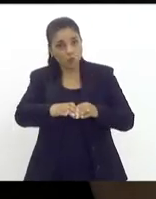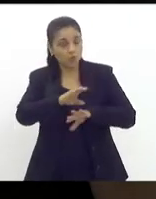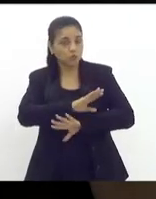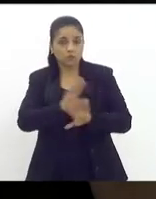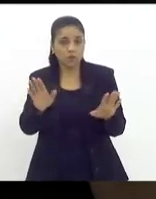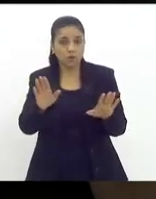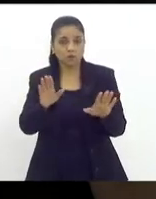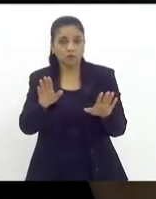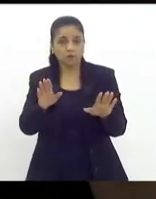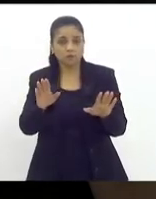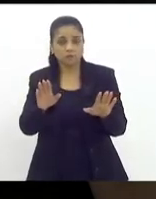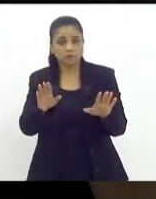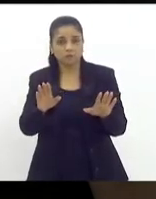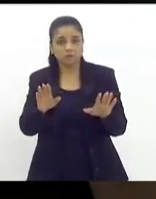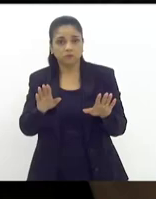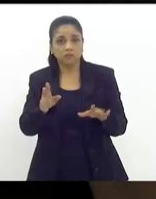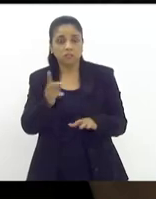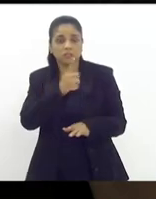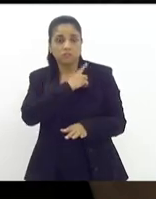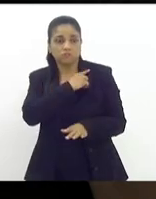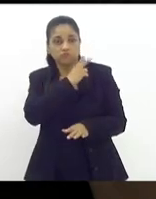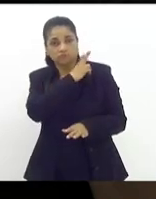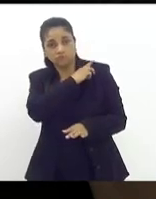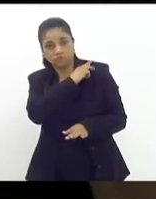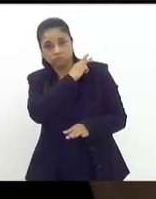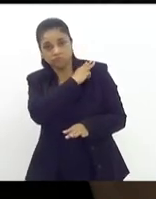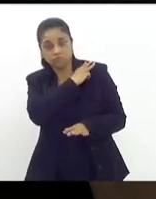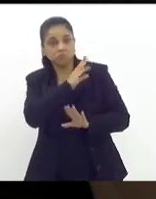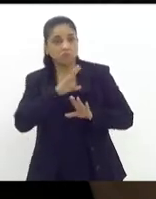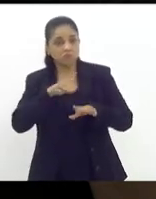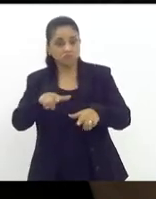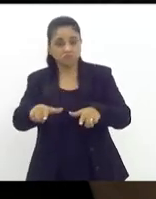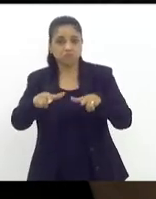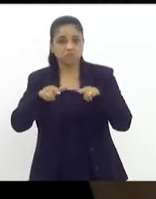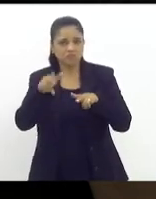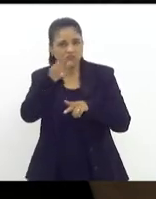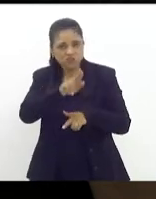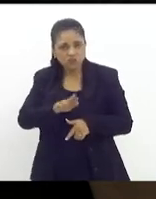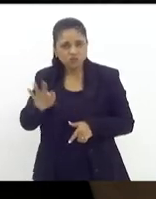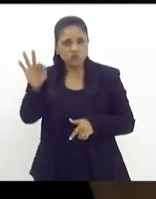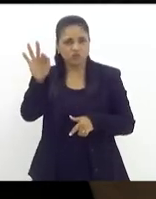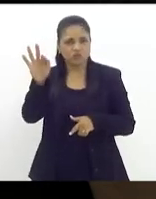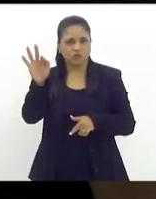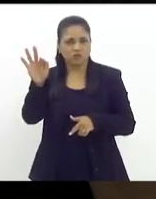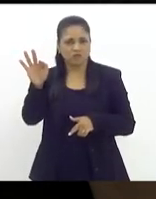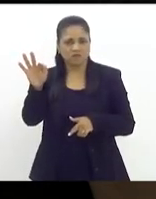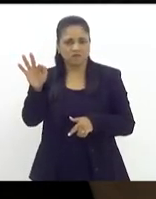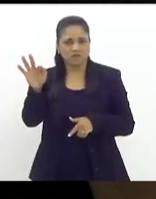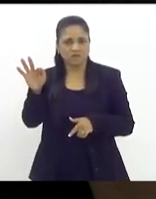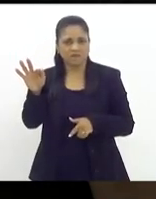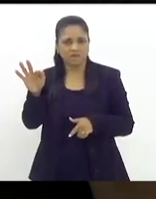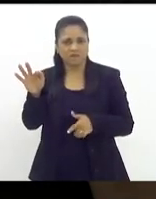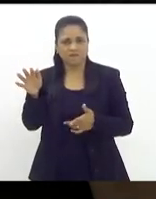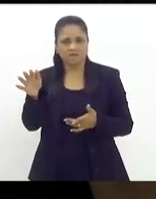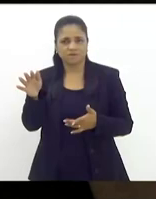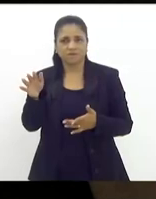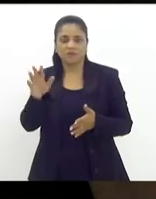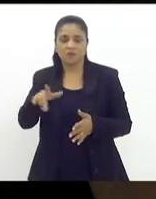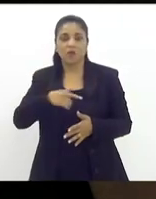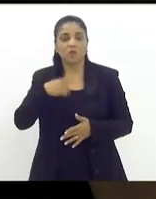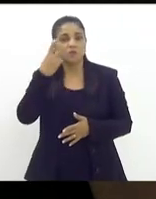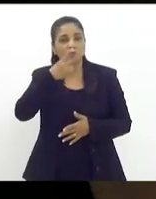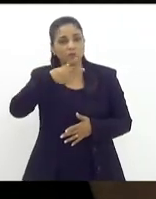se é do segundo grau, tem diploma de nível superior. Não pode exigir que seja